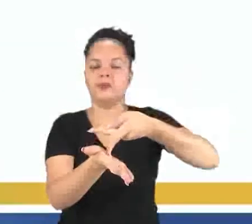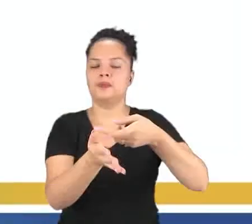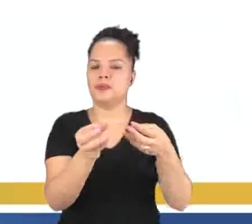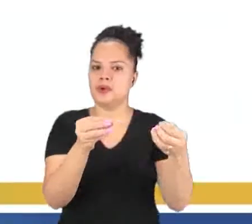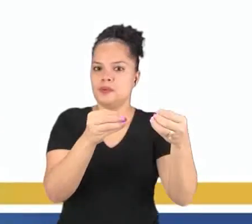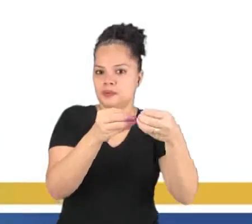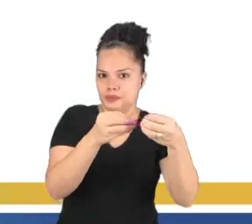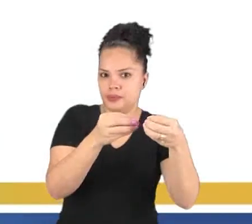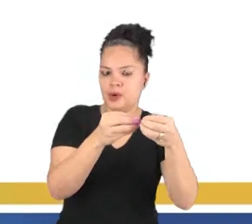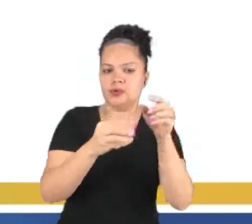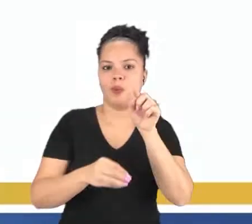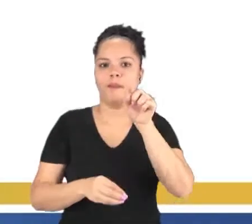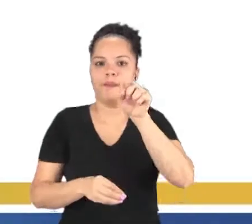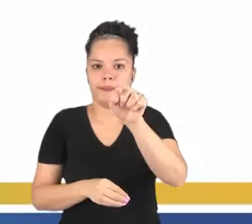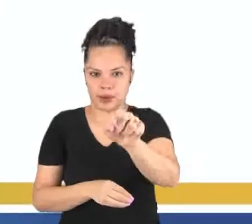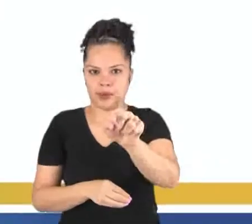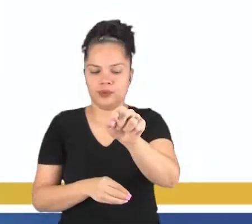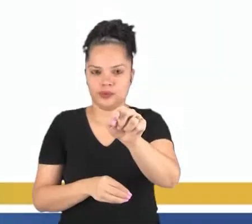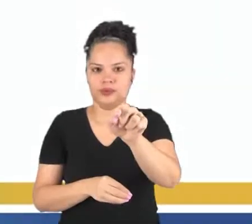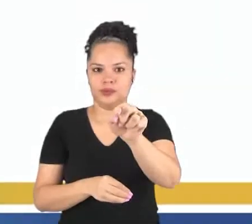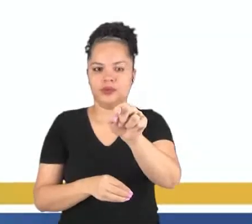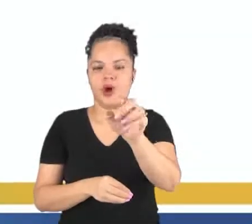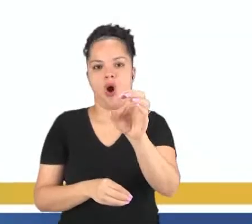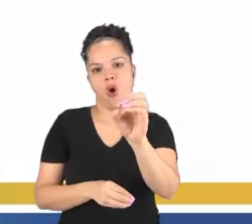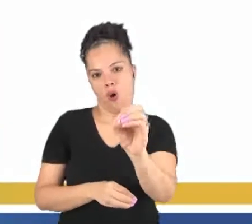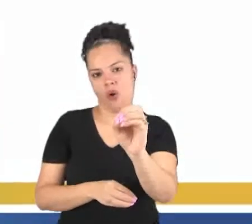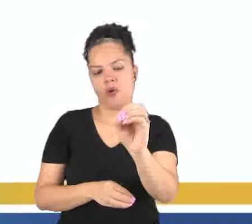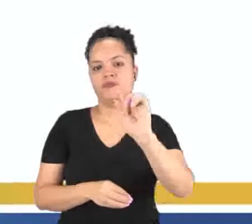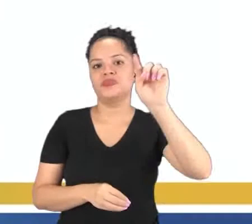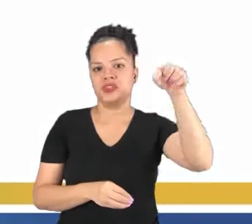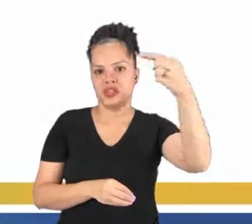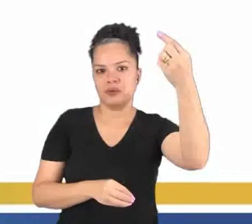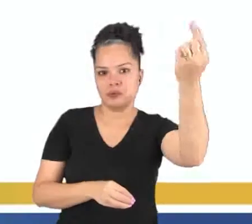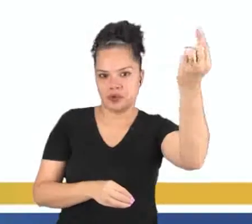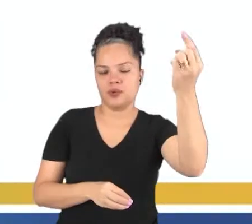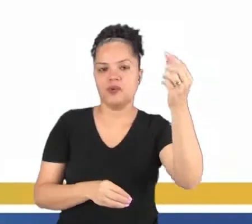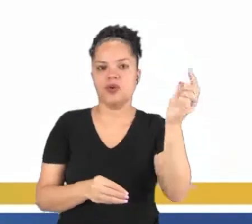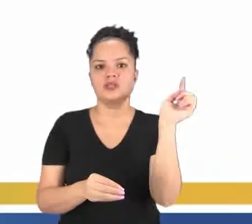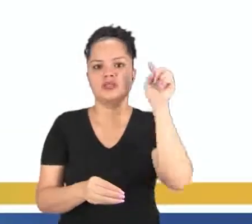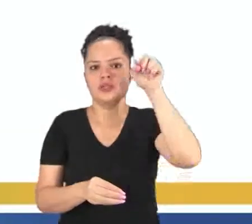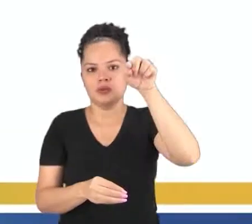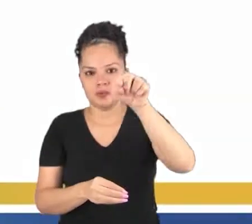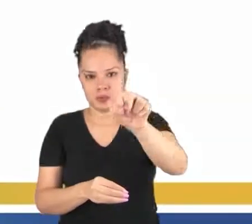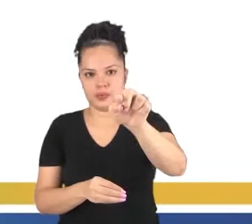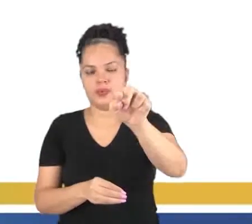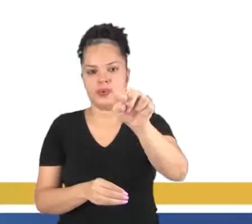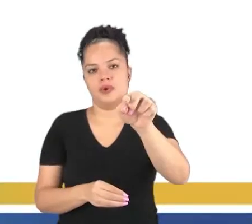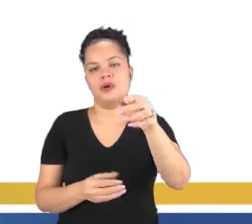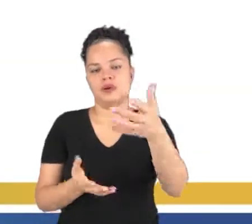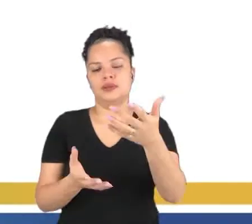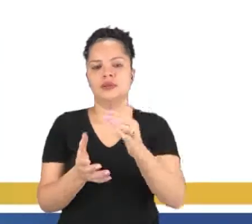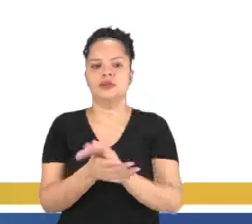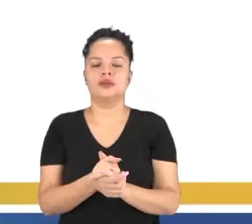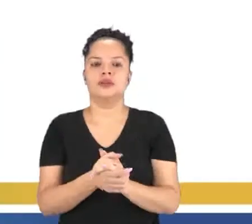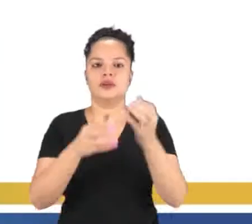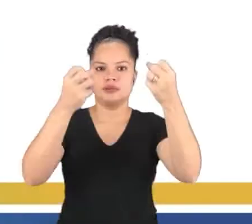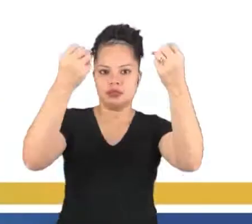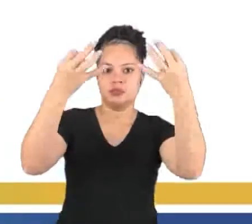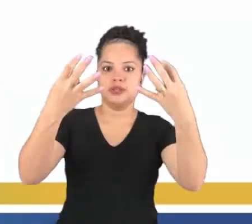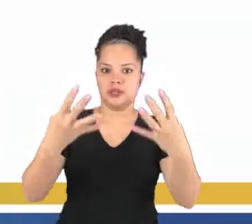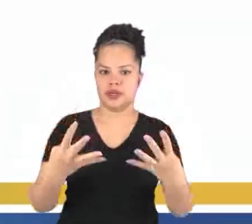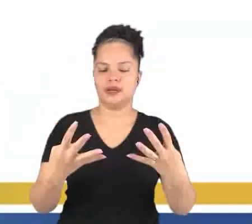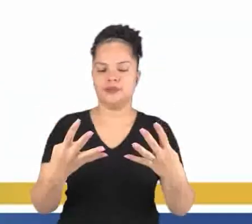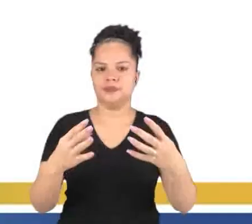ponto fixo, um ponto central que eu chamo de O, que mais tarde vou chamar de ponto central, de centro. Tá bom, gente? Então, repare